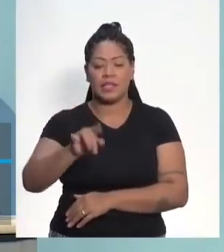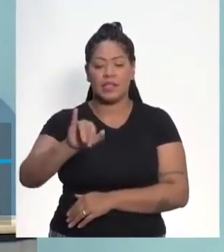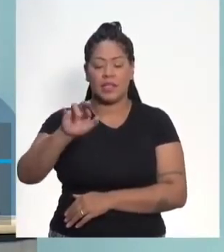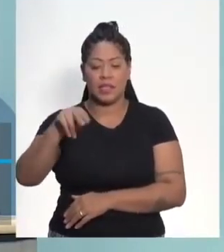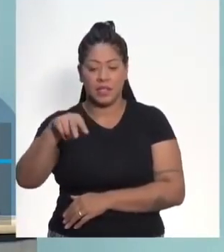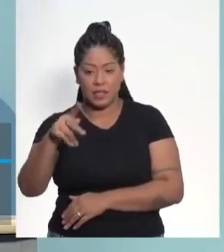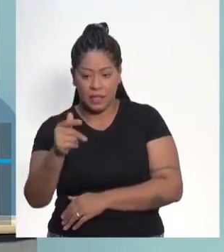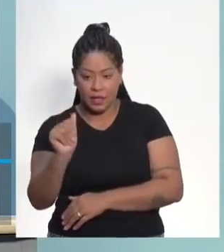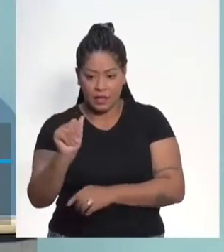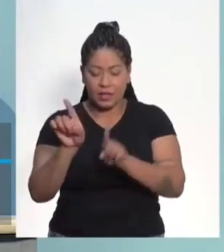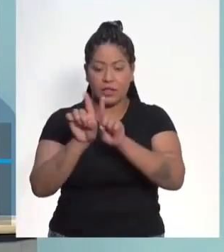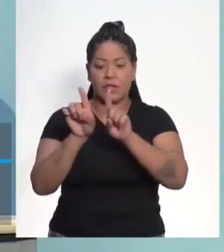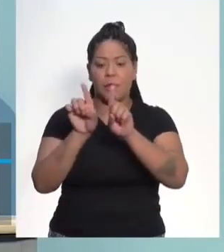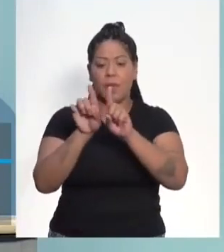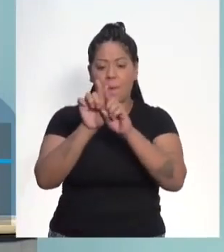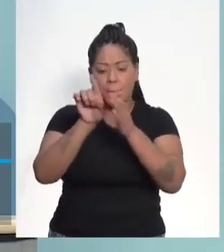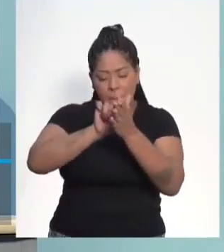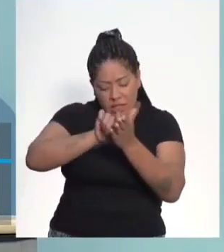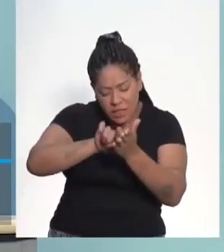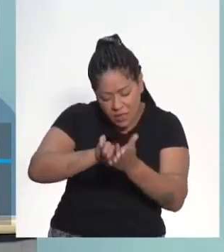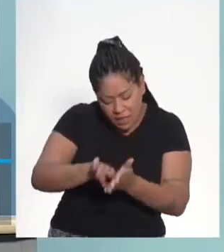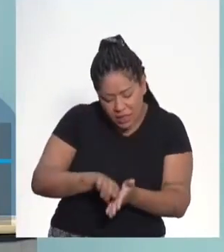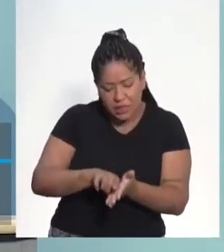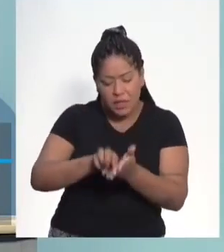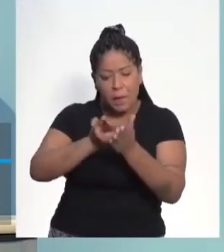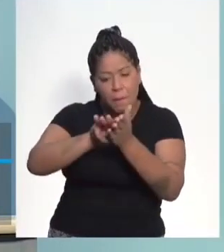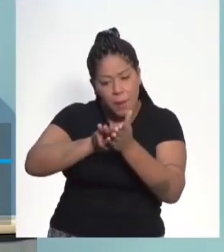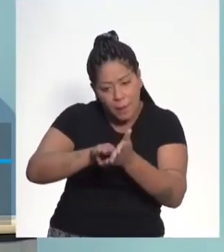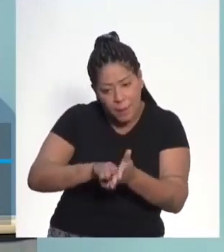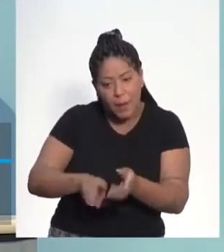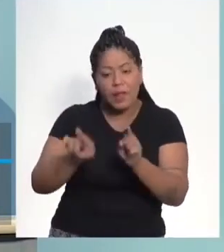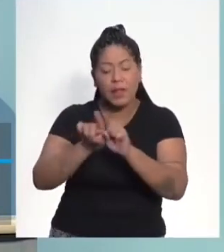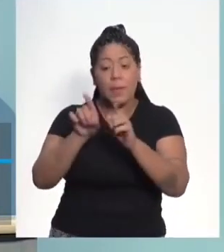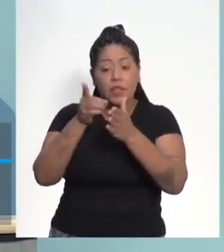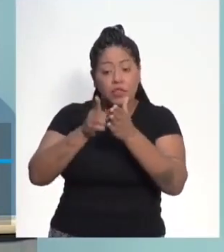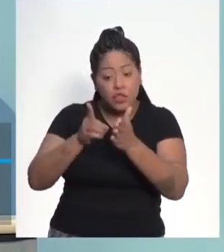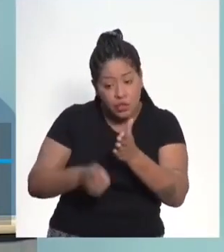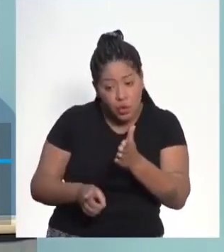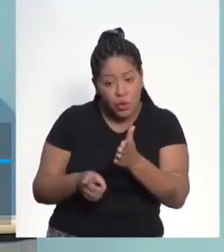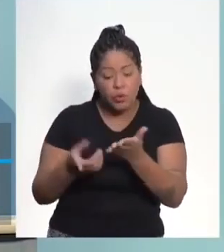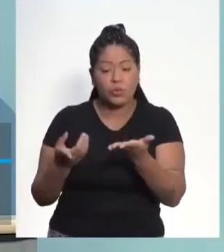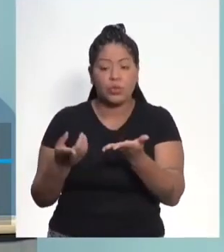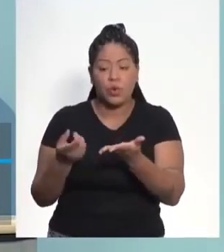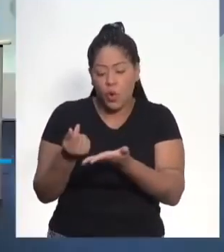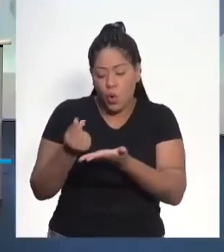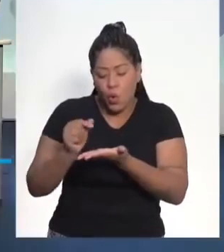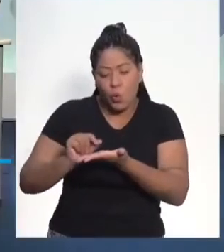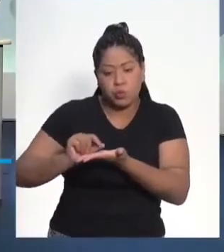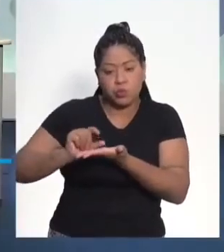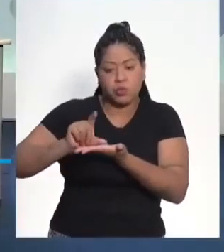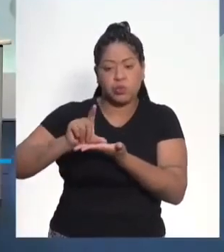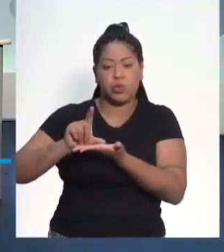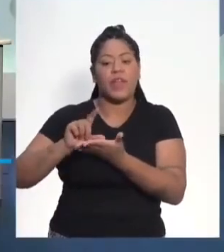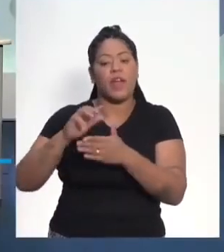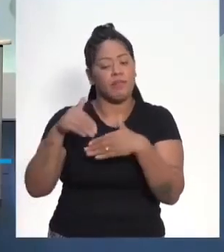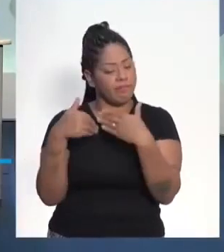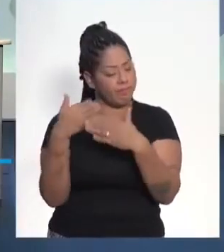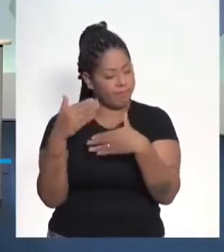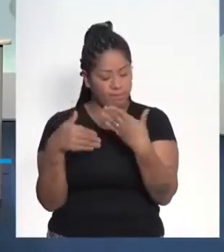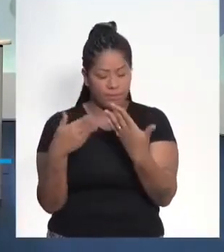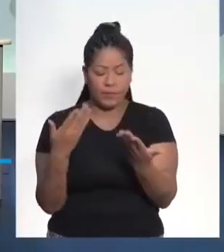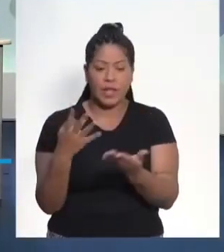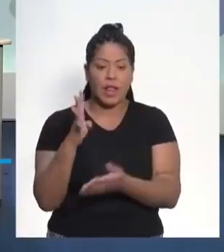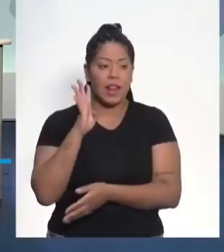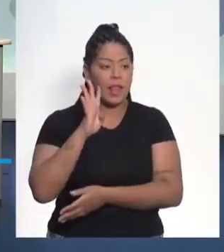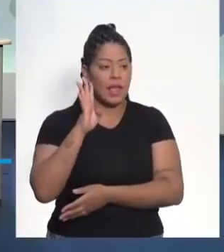de Votuporanga, pesquisas, cálculos, descontos, aumentos, e vai indo por essa linha. Legal. Deixa eu só fazer uma